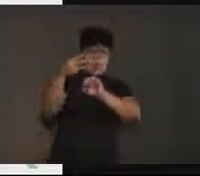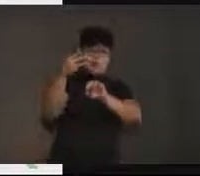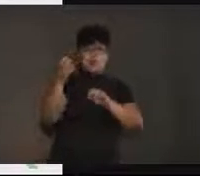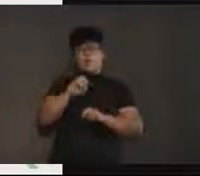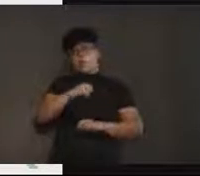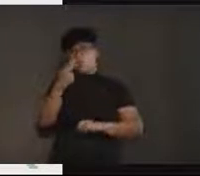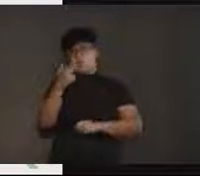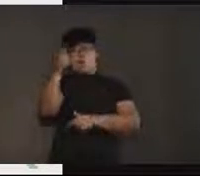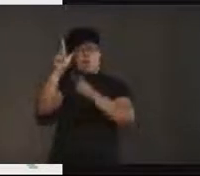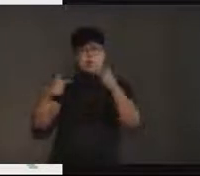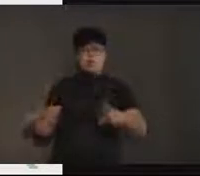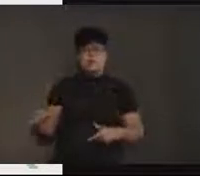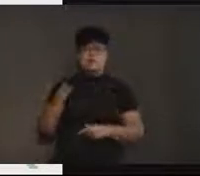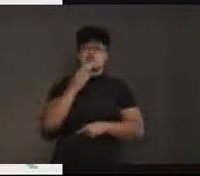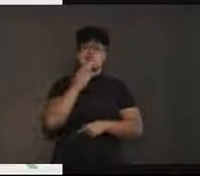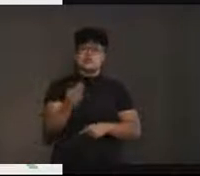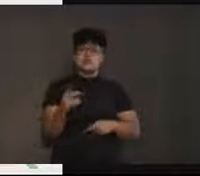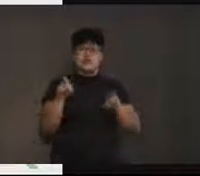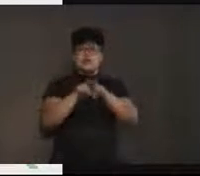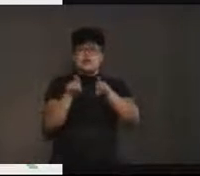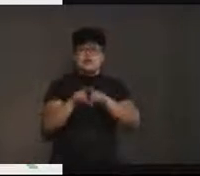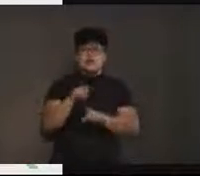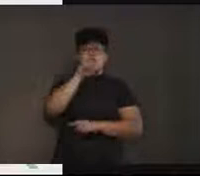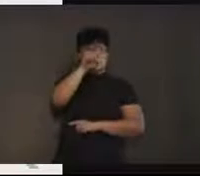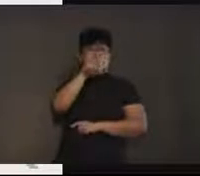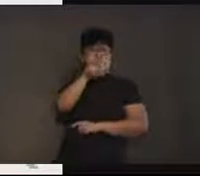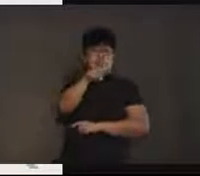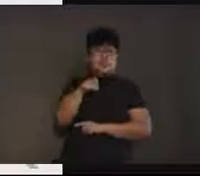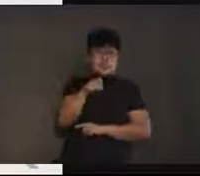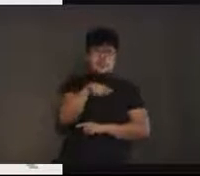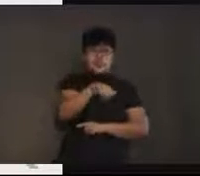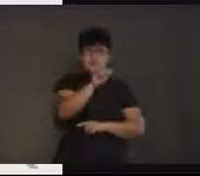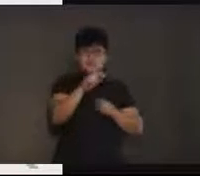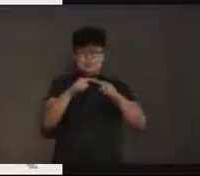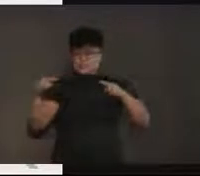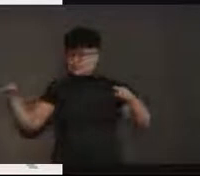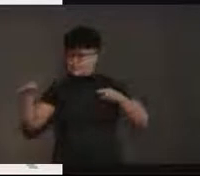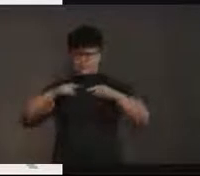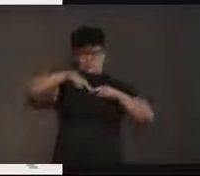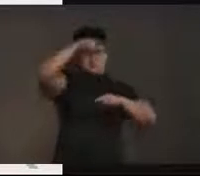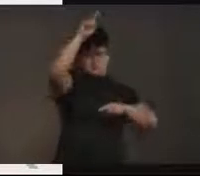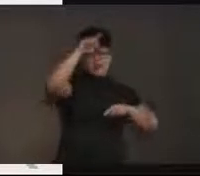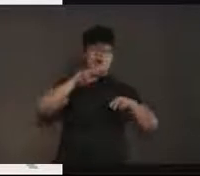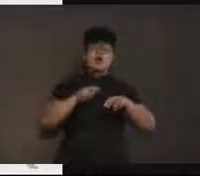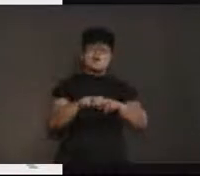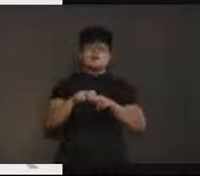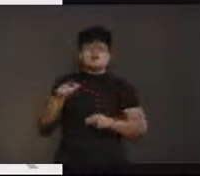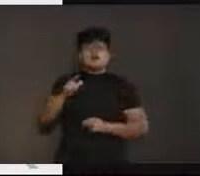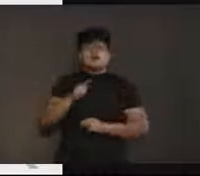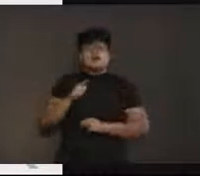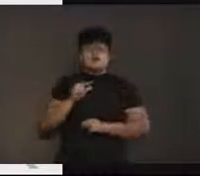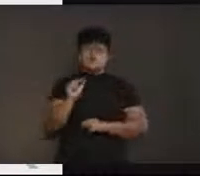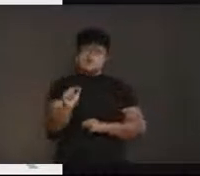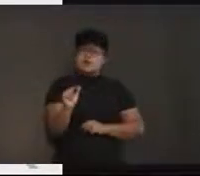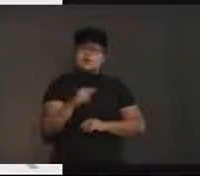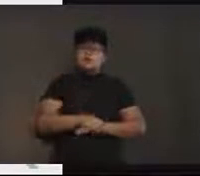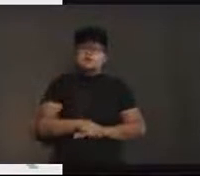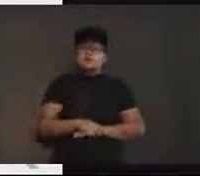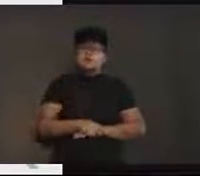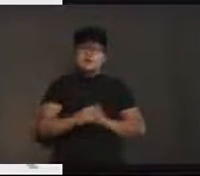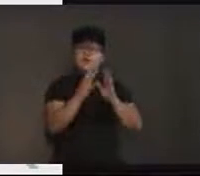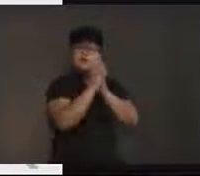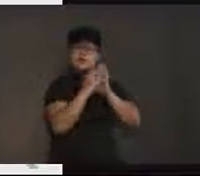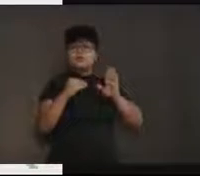polinomial e tem outras que vão ser representados de outro maneira matemática Porque que o modelo tá tentando ler de uma forma